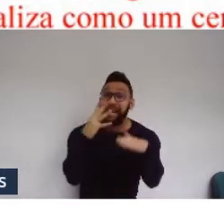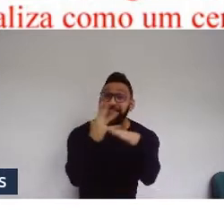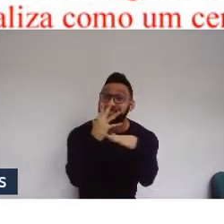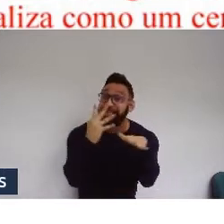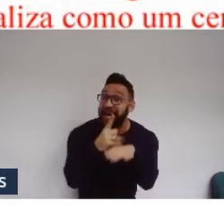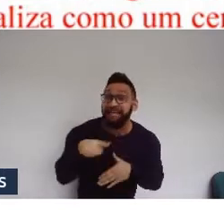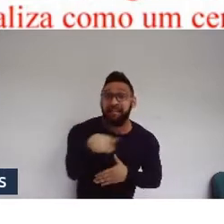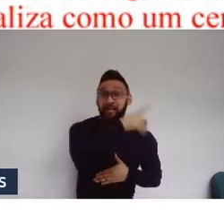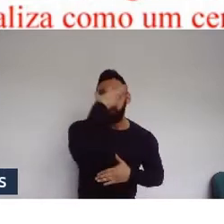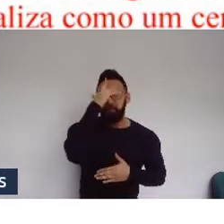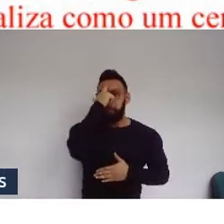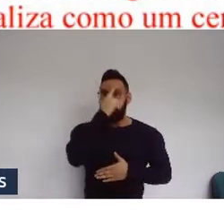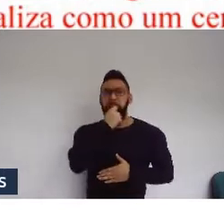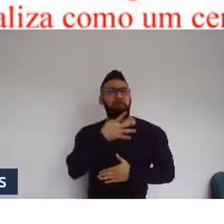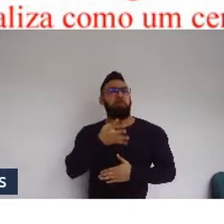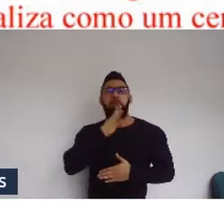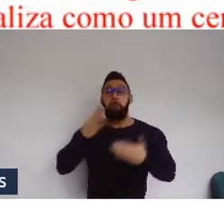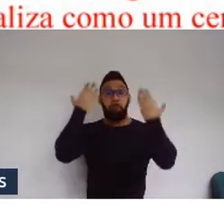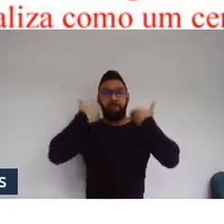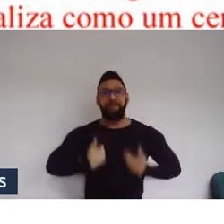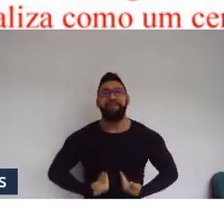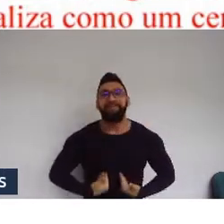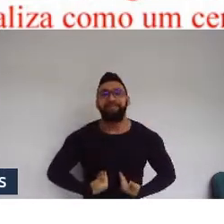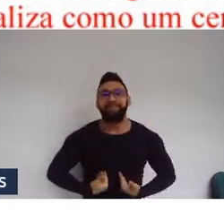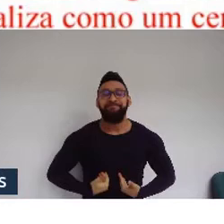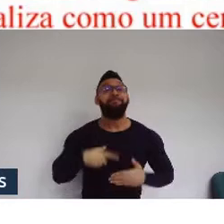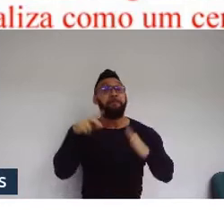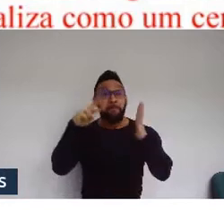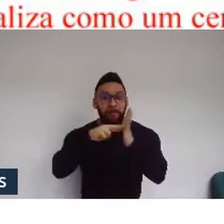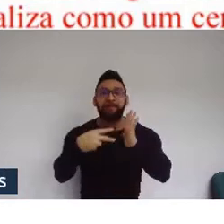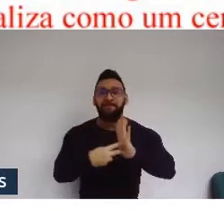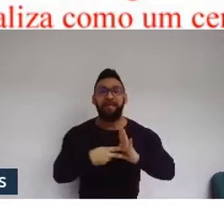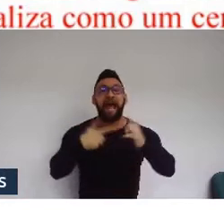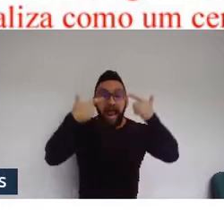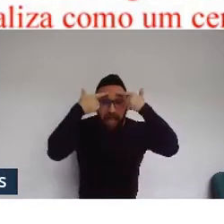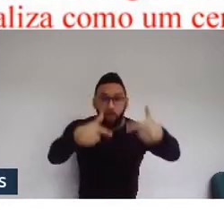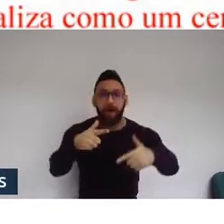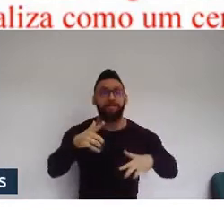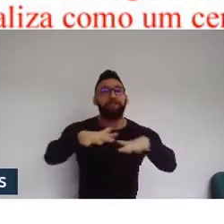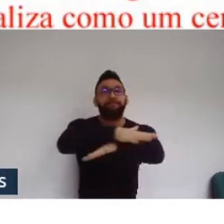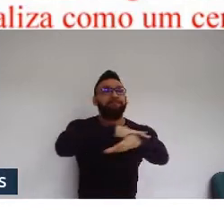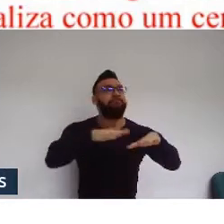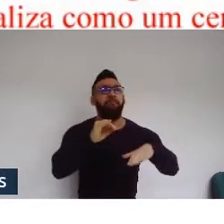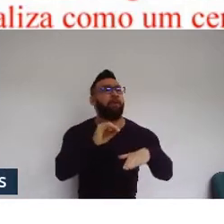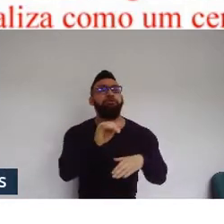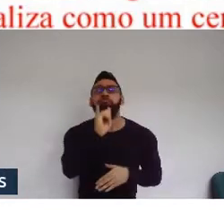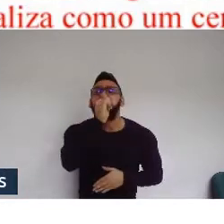é esperado, né? A imprevisibilidade de uma cidade grande.